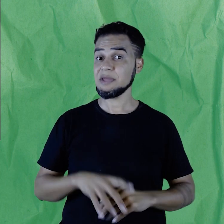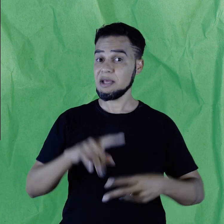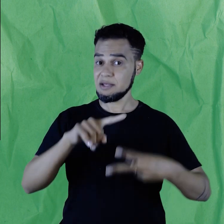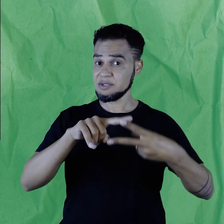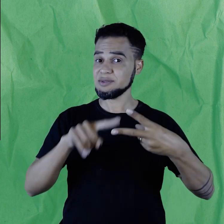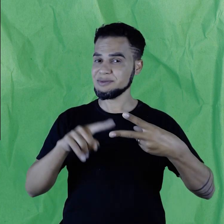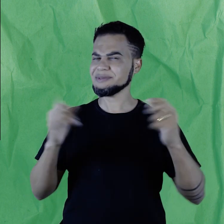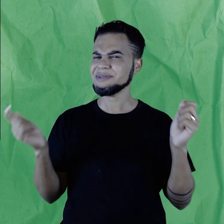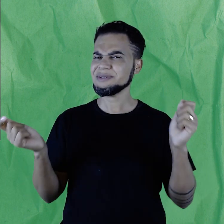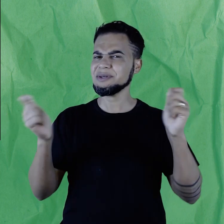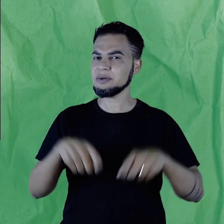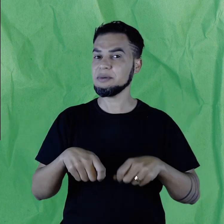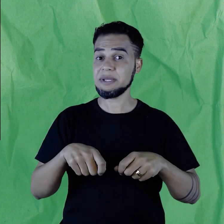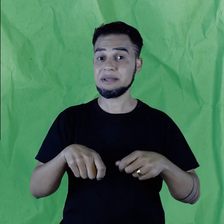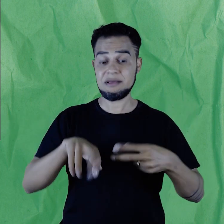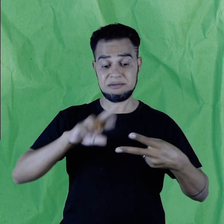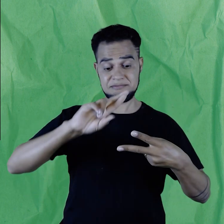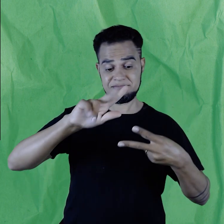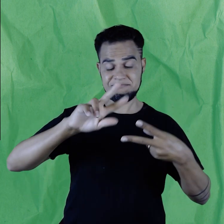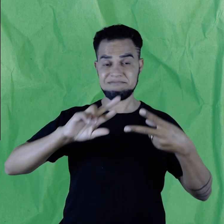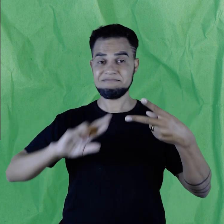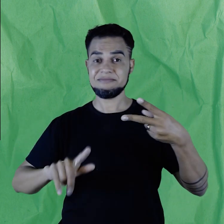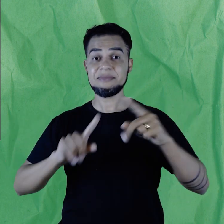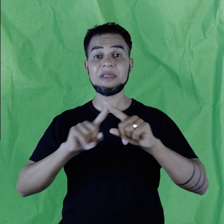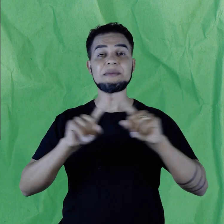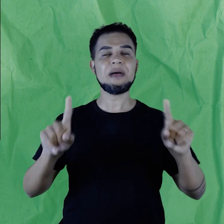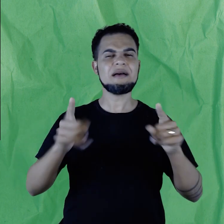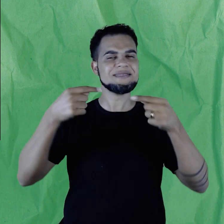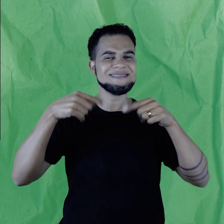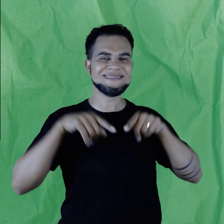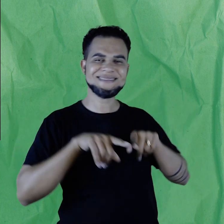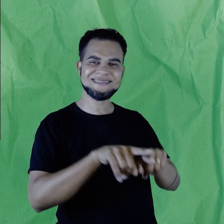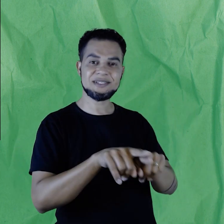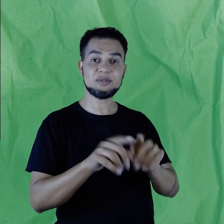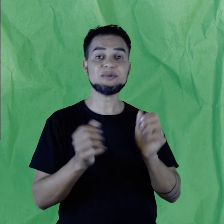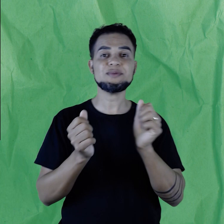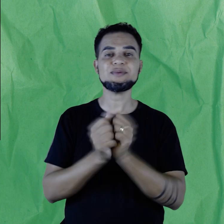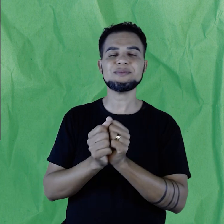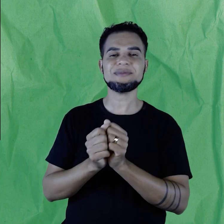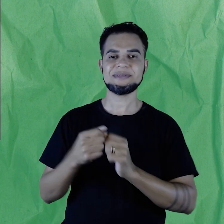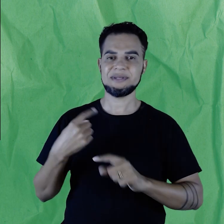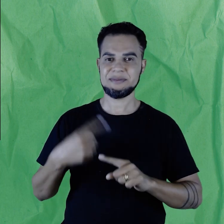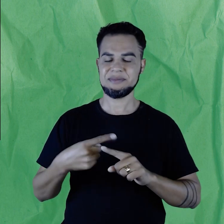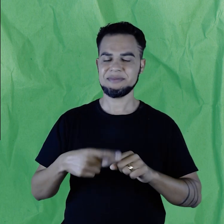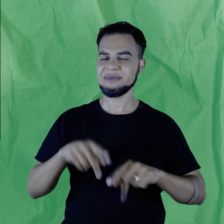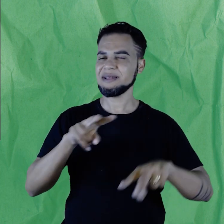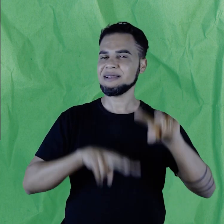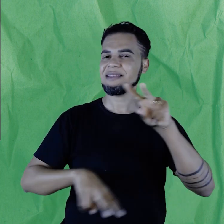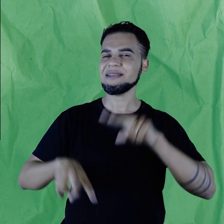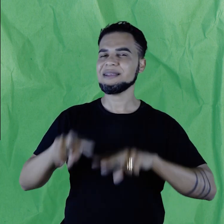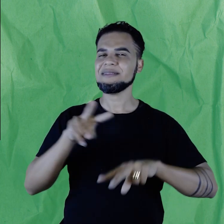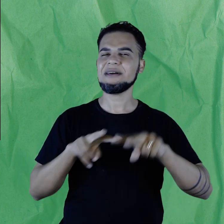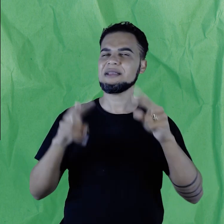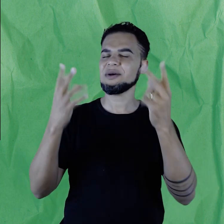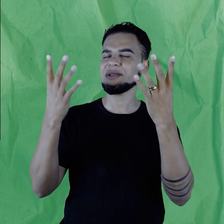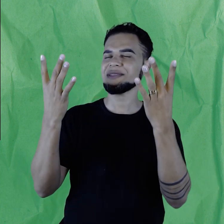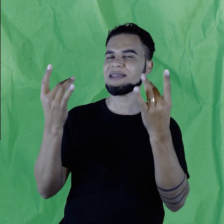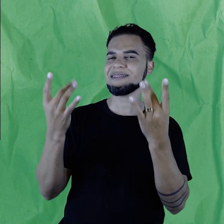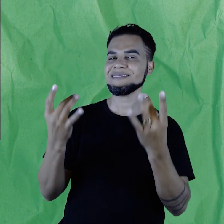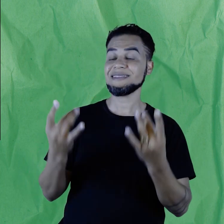as competências, apesar de distintas, atuam juntas, pois elas avaliam